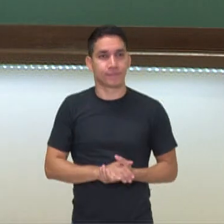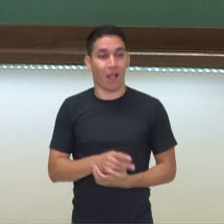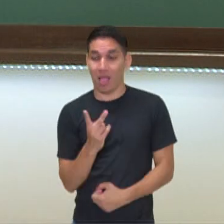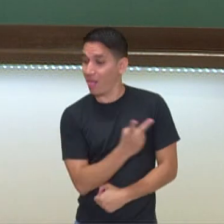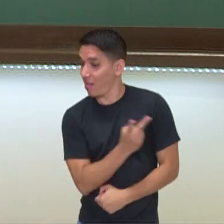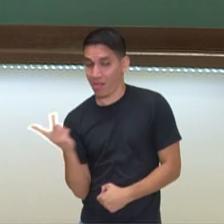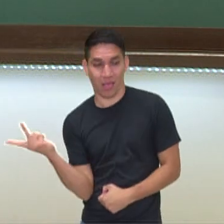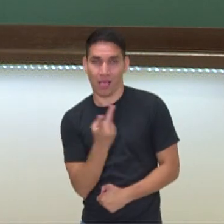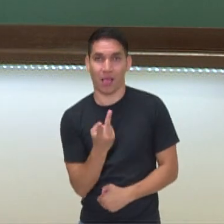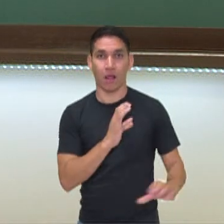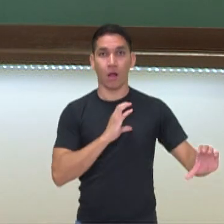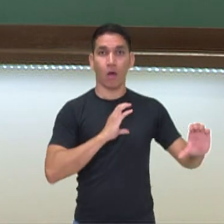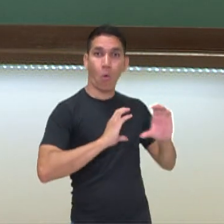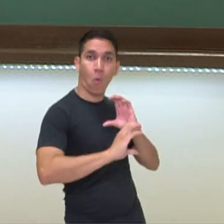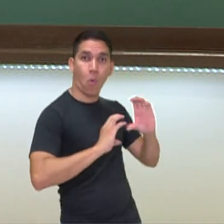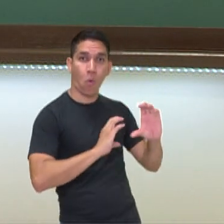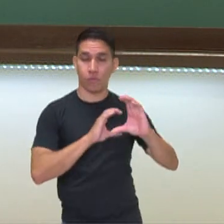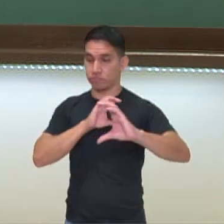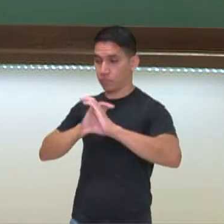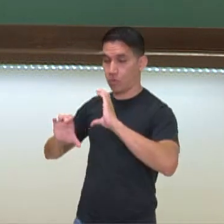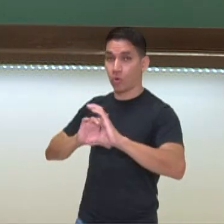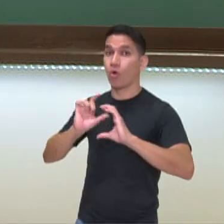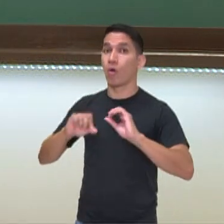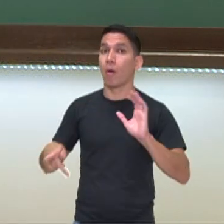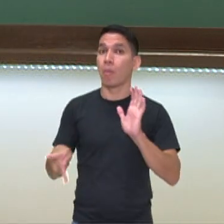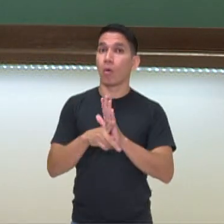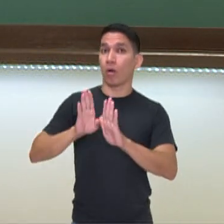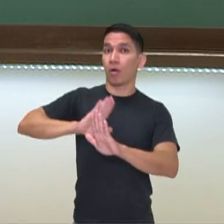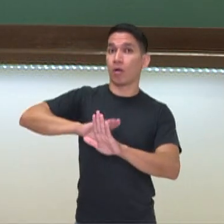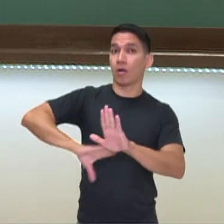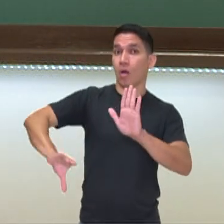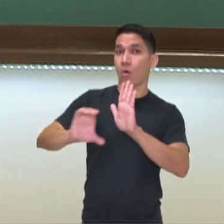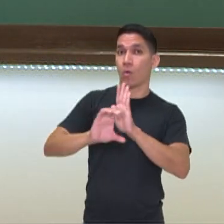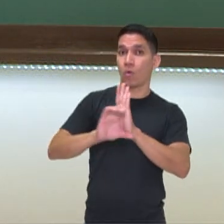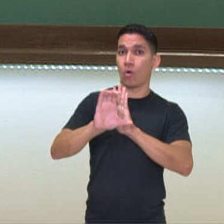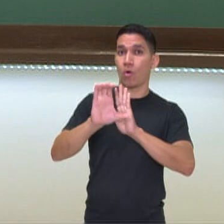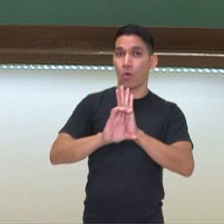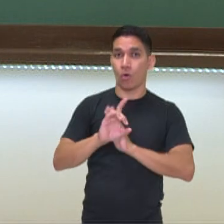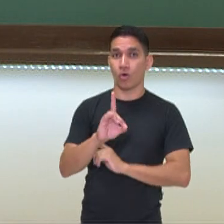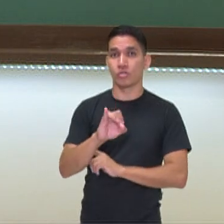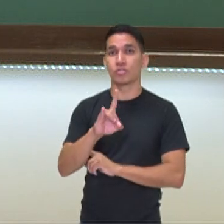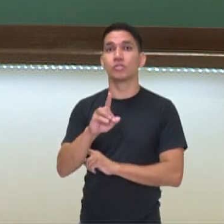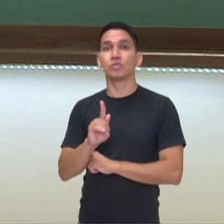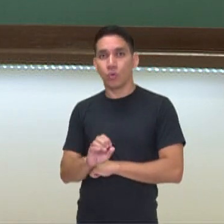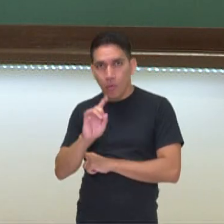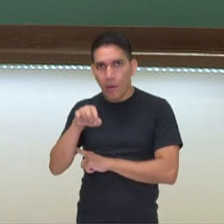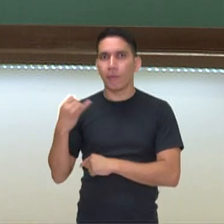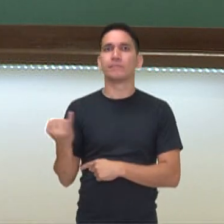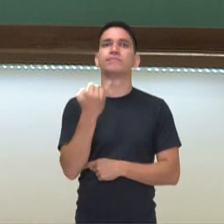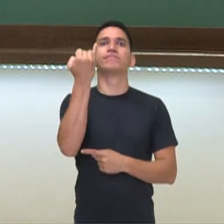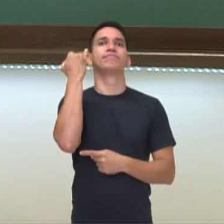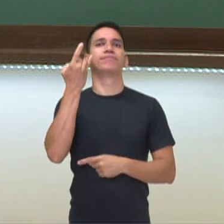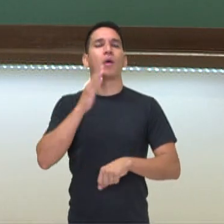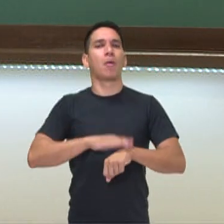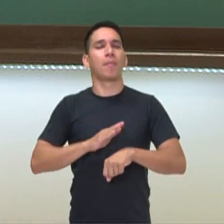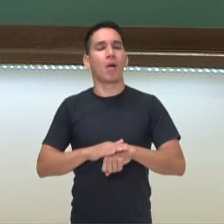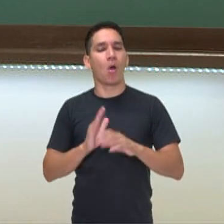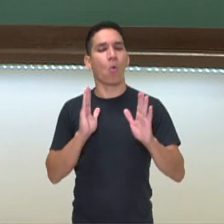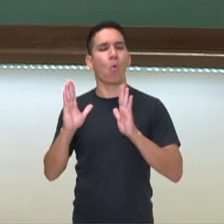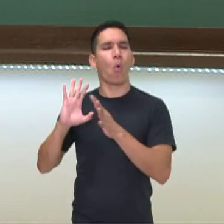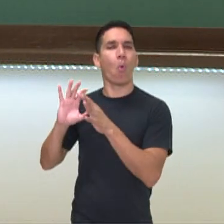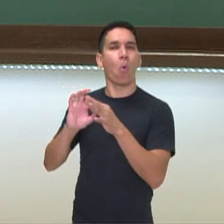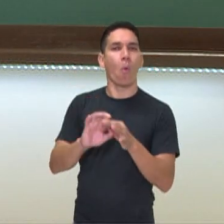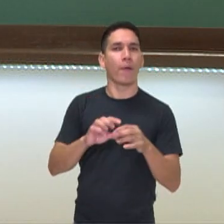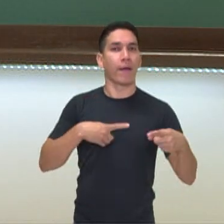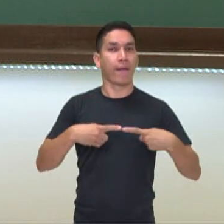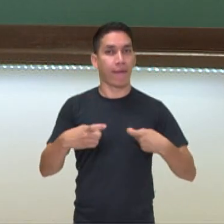bases militares, havia uma codificação dessas mensagens, que também era muito importante no contexto da Guerra Fria. Pois quando uma